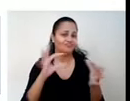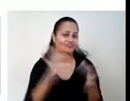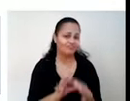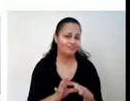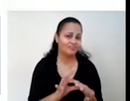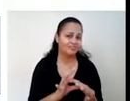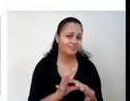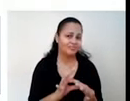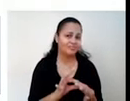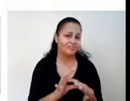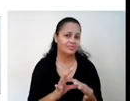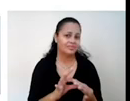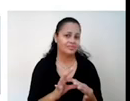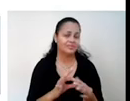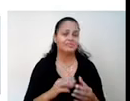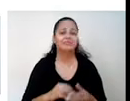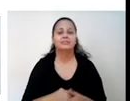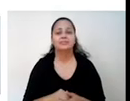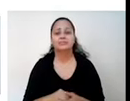nascimento, né? Que antes